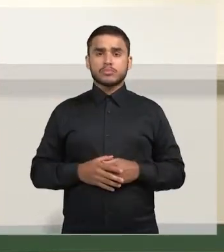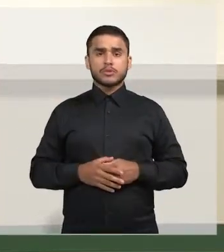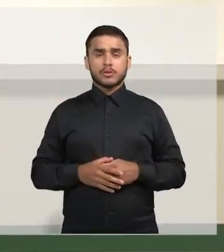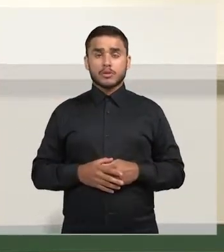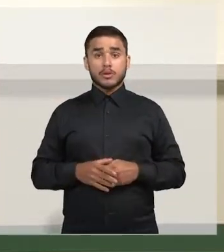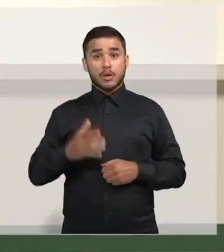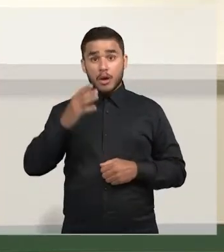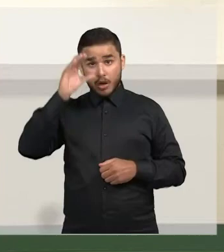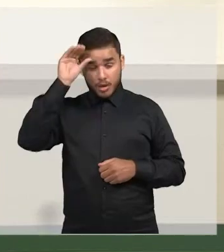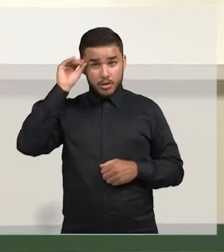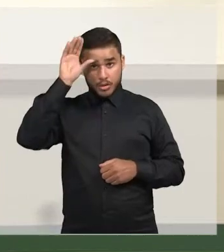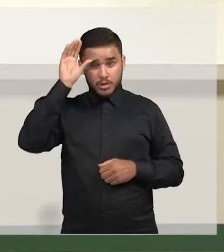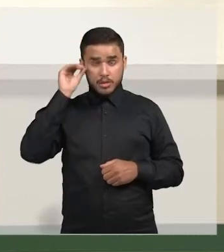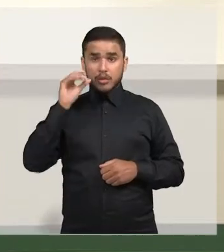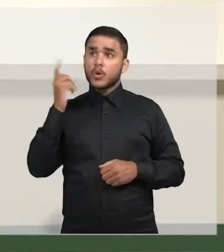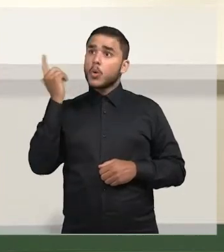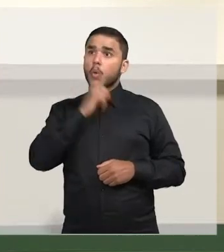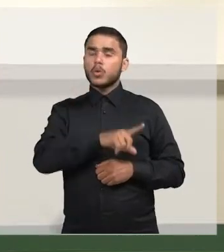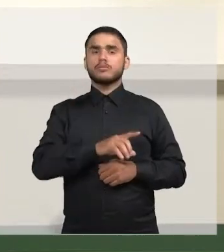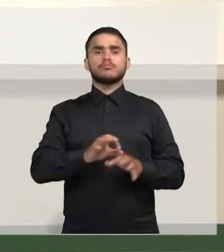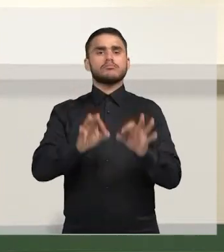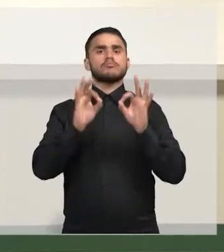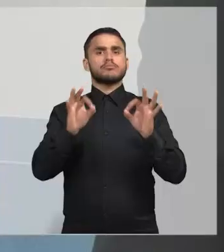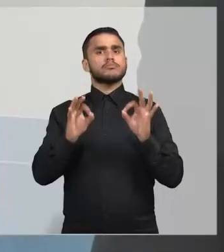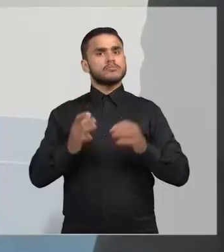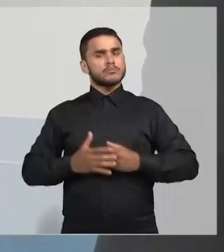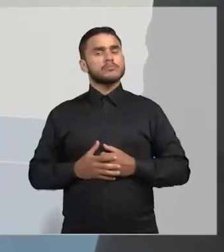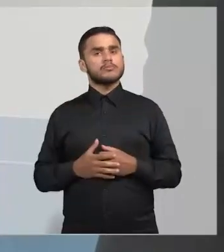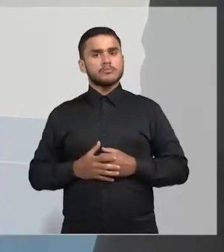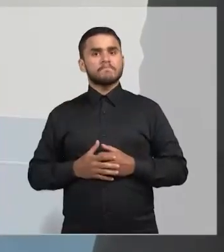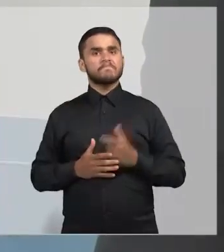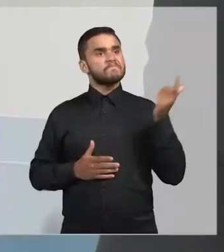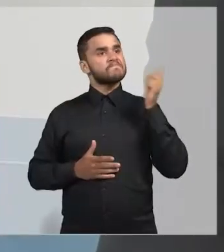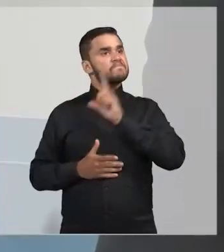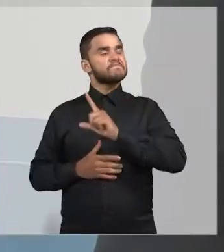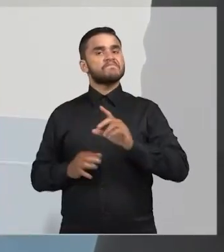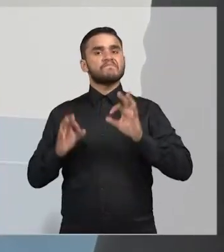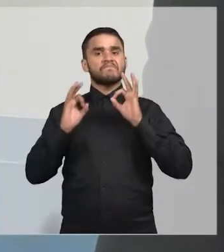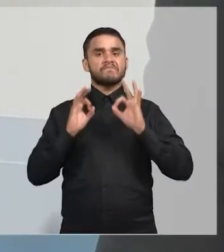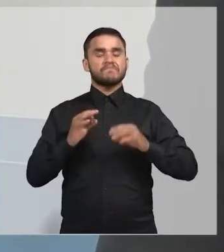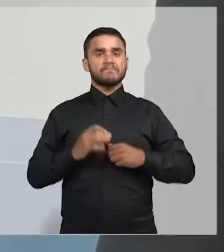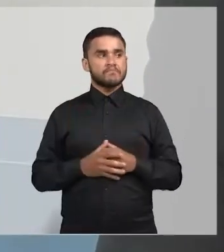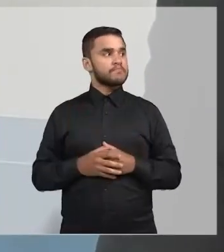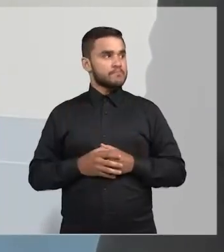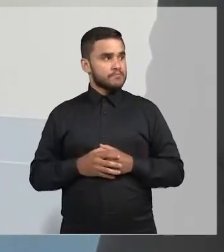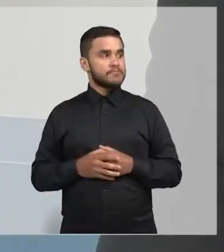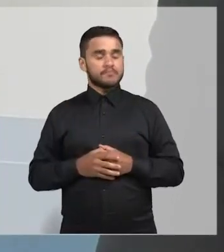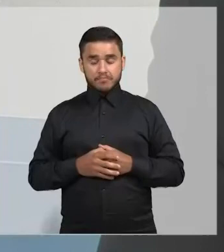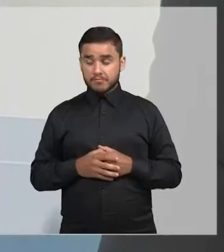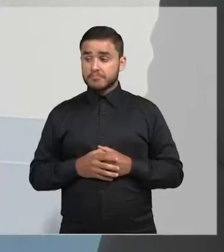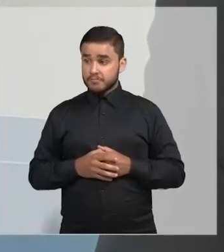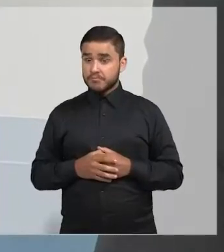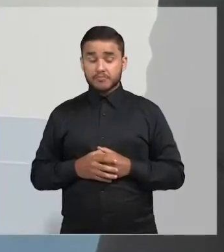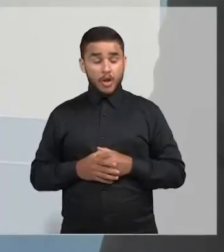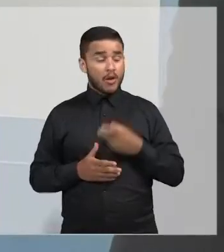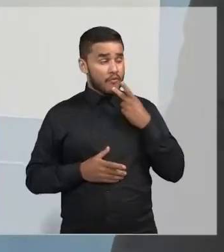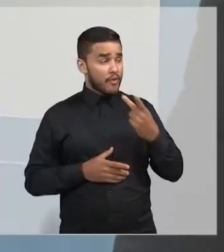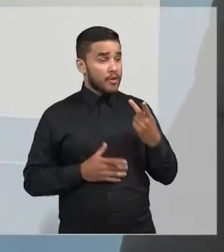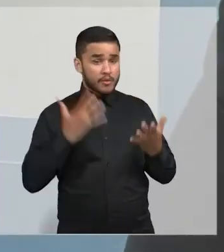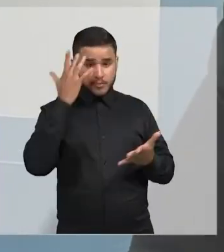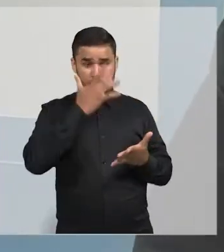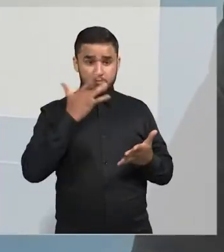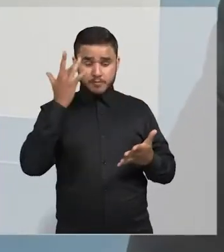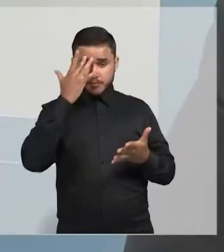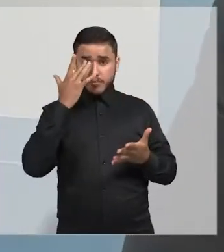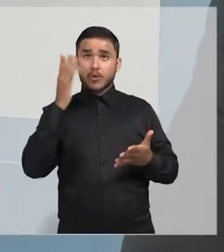eleição, todas as vitórias possíveis imagináveis. Ele teve. Só uma. Ele não podia o Haddad ganhar no Brasil, porque ele é governador do Ceará. Mas só